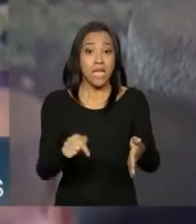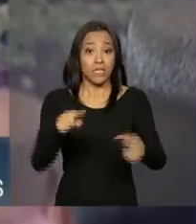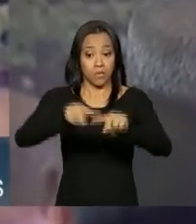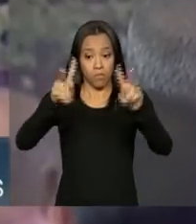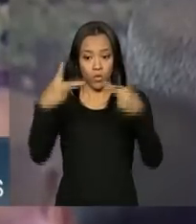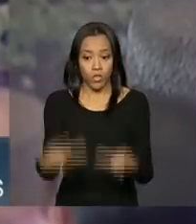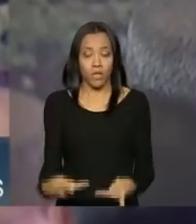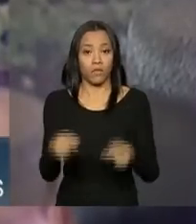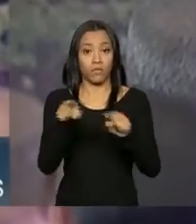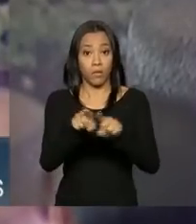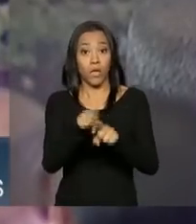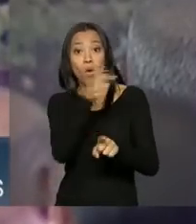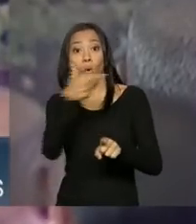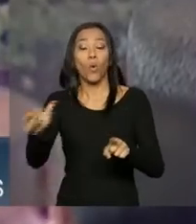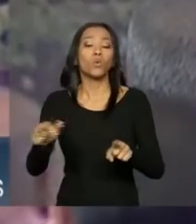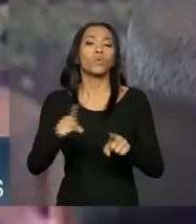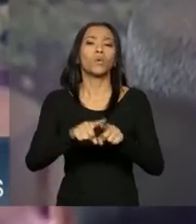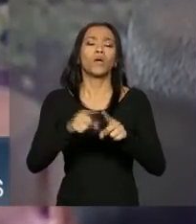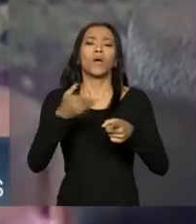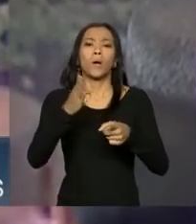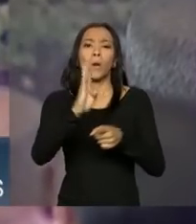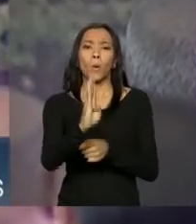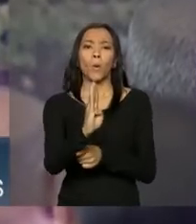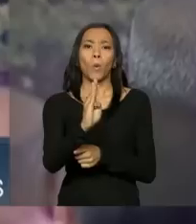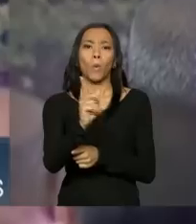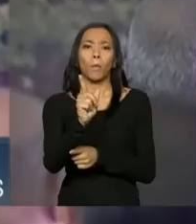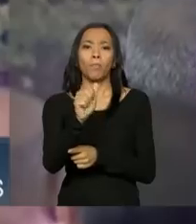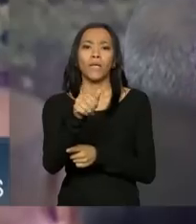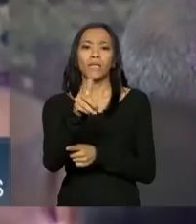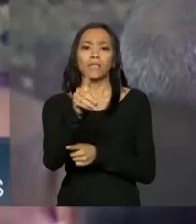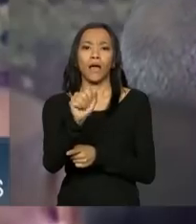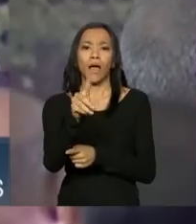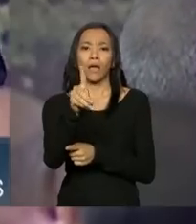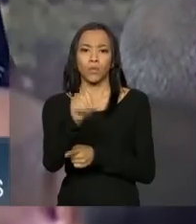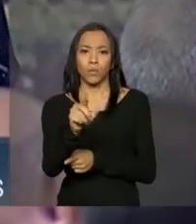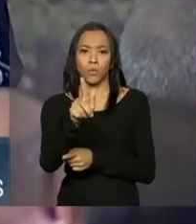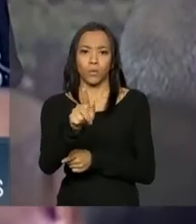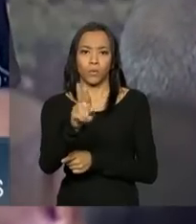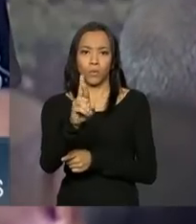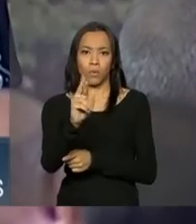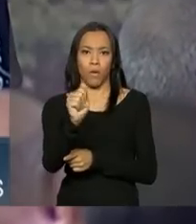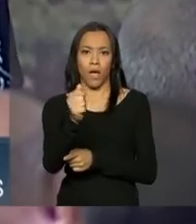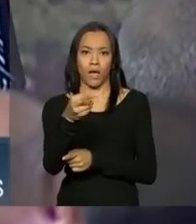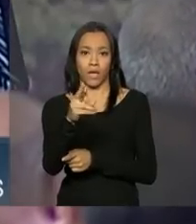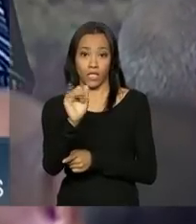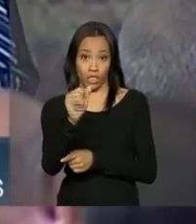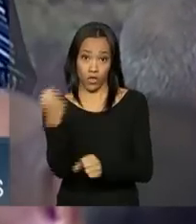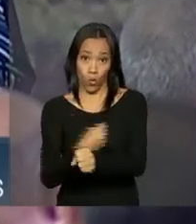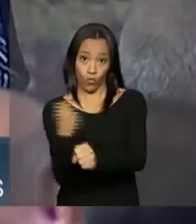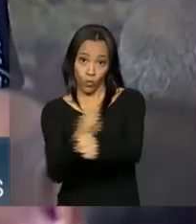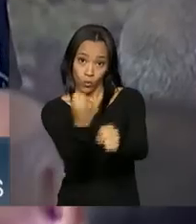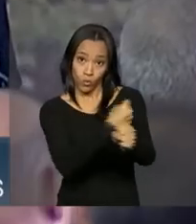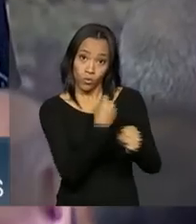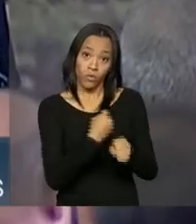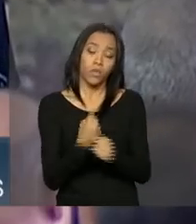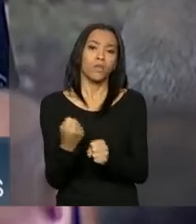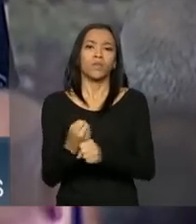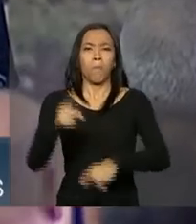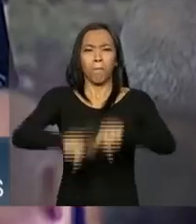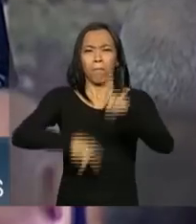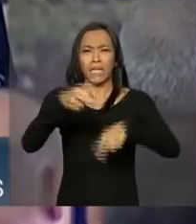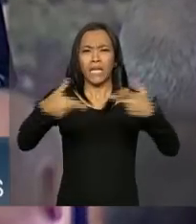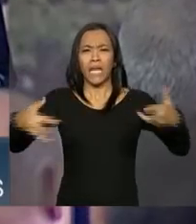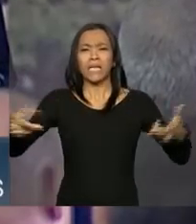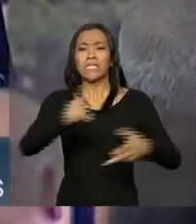como o Blindado Guarani, que tem 90% de conteúdo local, nacional, iremos